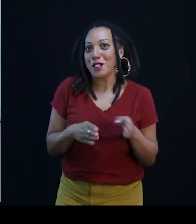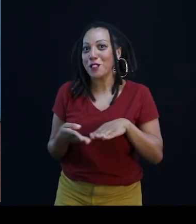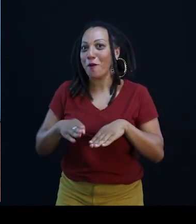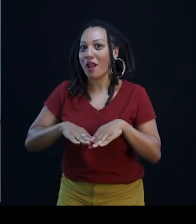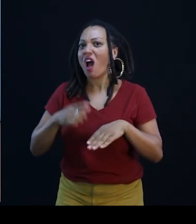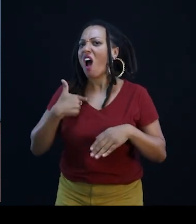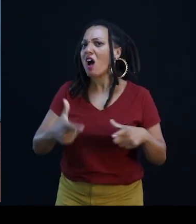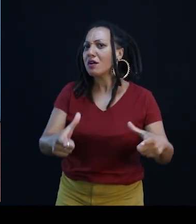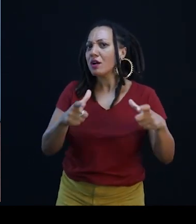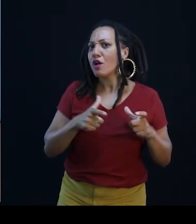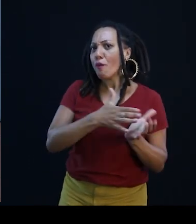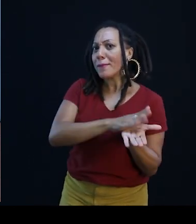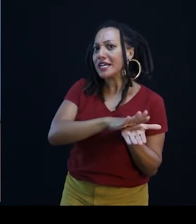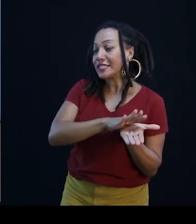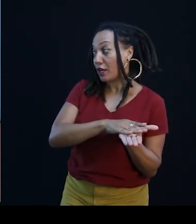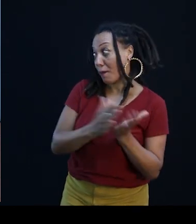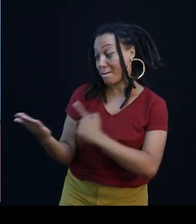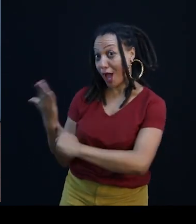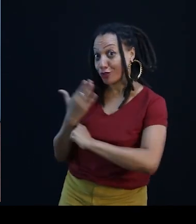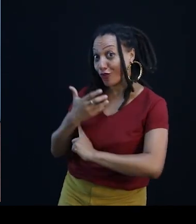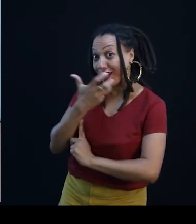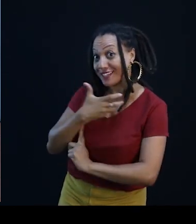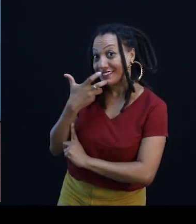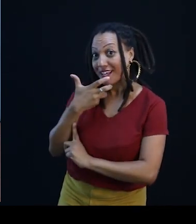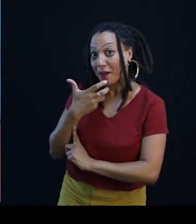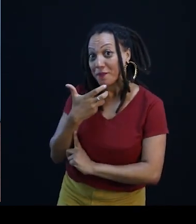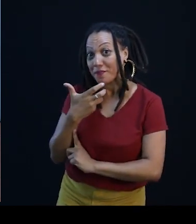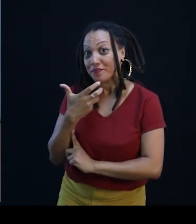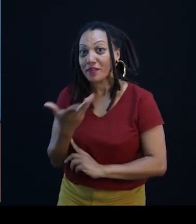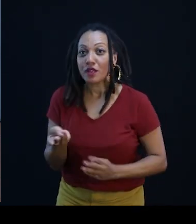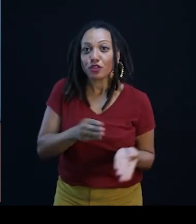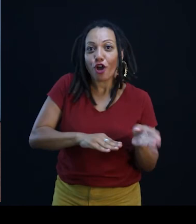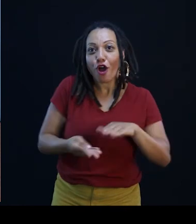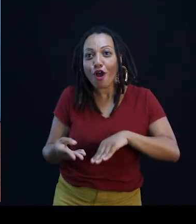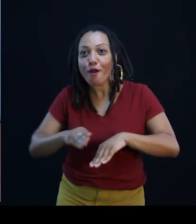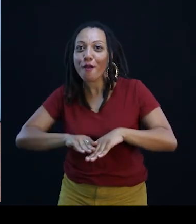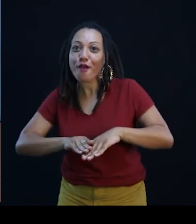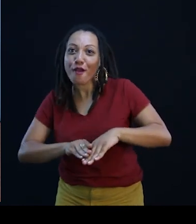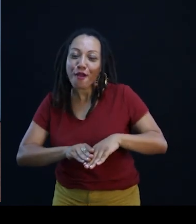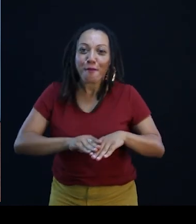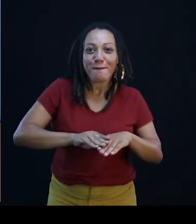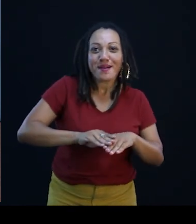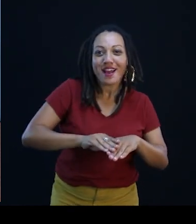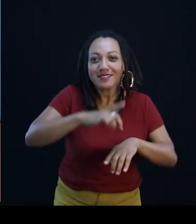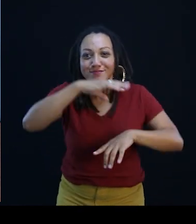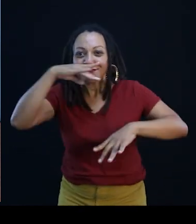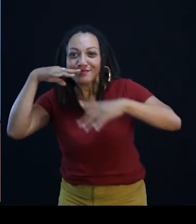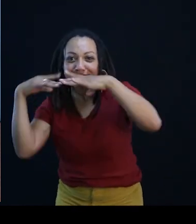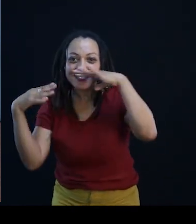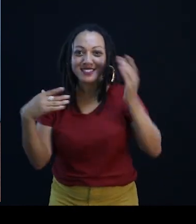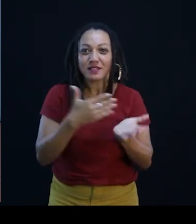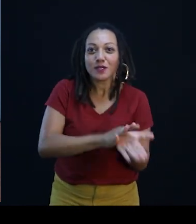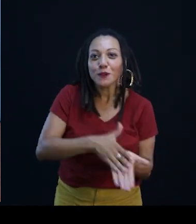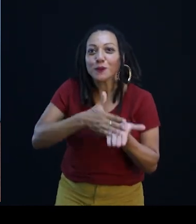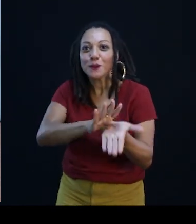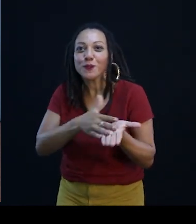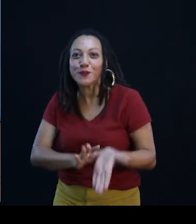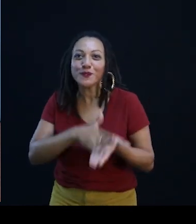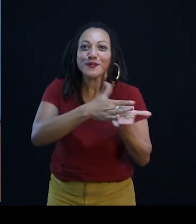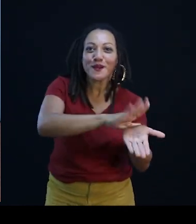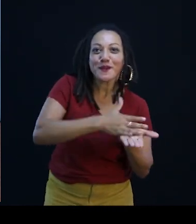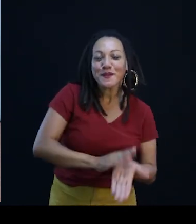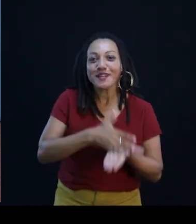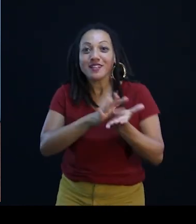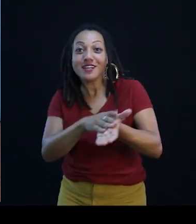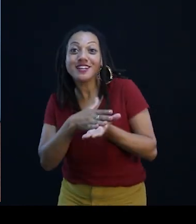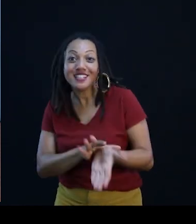dobrar. Vou usar o pandeiro nessa, tá? Me ajuda a cantar, hein? Então vai. Dobra, dobra, lavadeira. Quanto mais dobra,